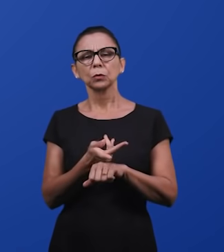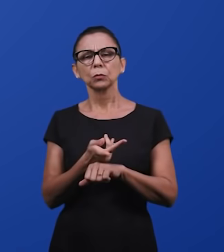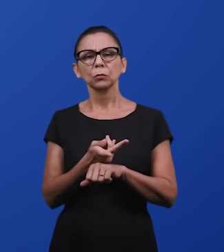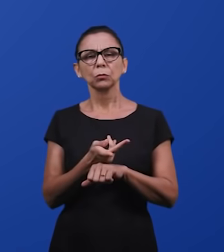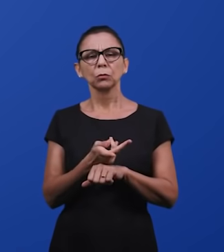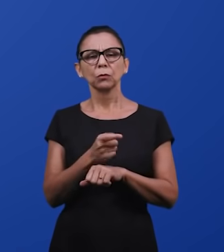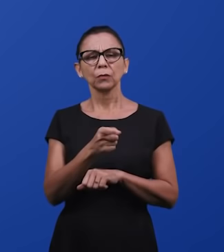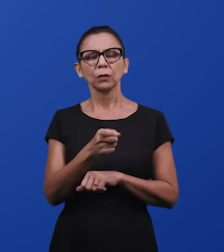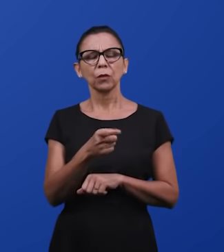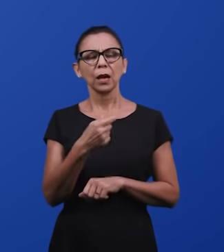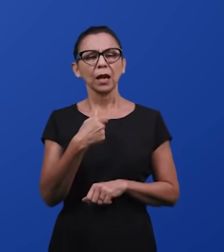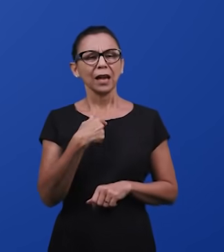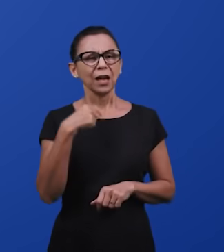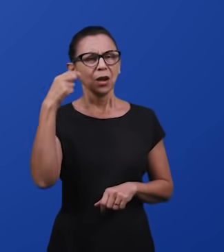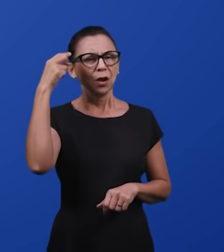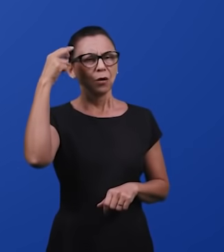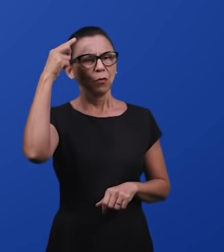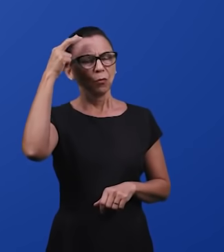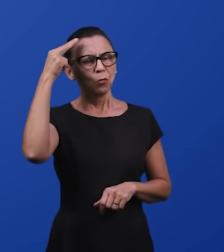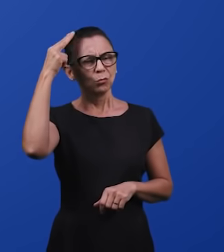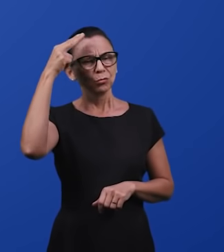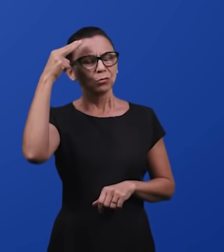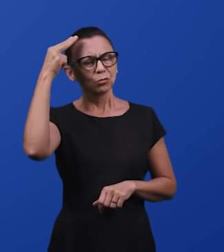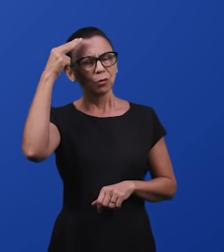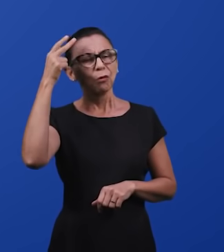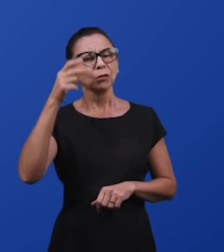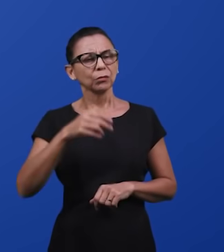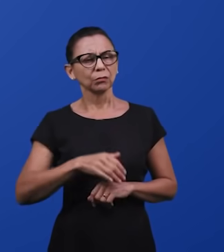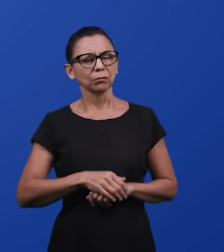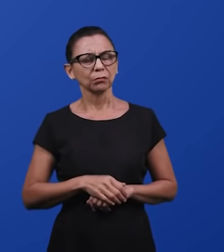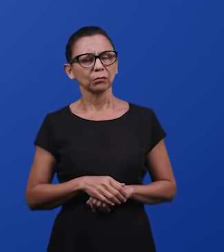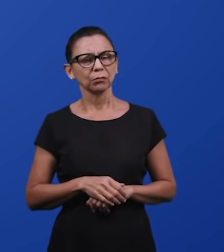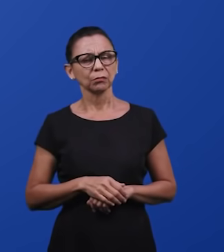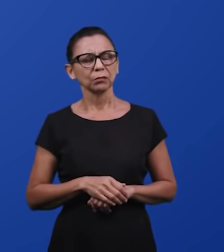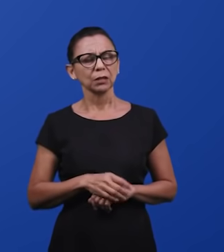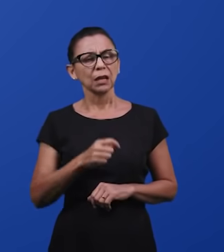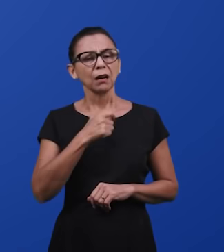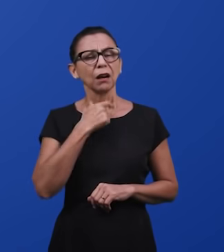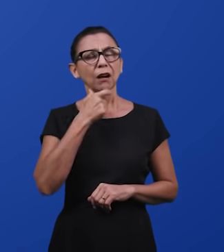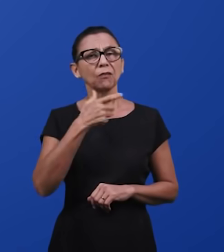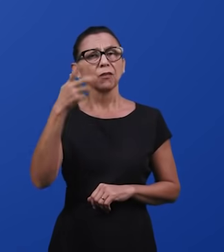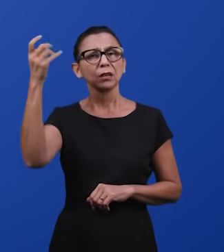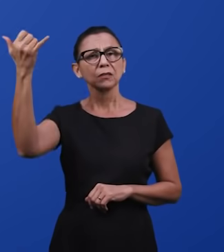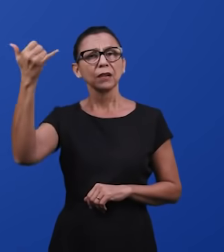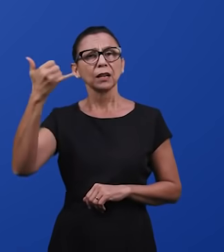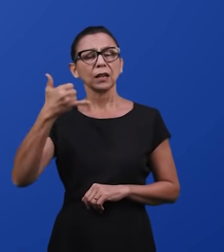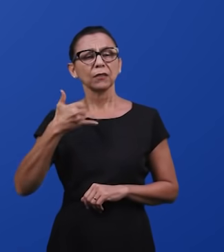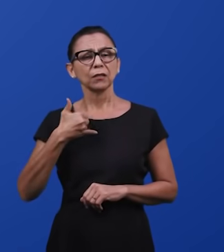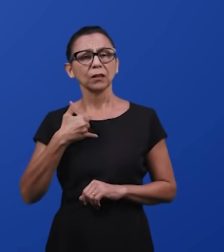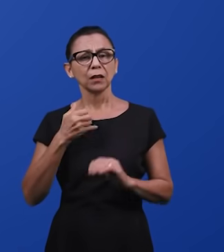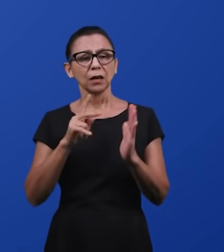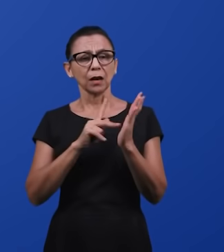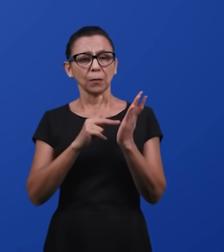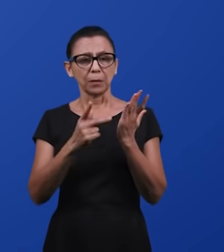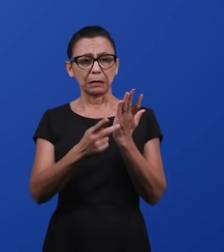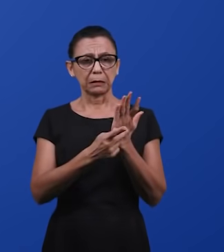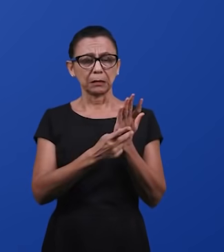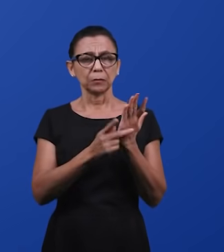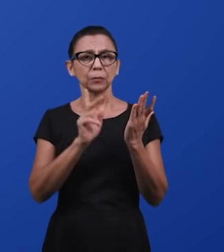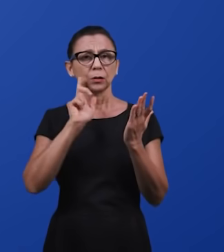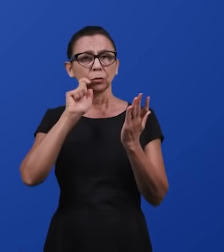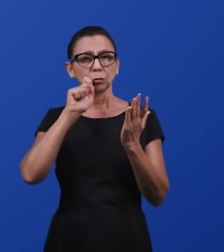e disse assim que tinha tido um sonho naquela noite, e ela ouviu uma voz e a voz dizia para ela assim, a parábola